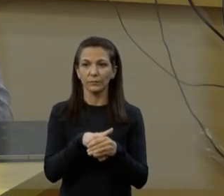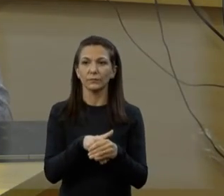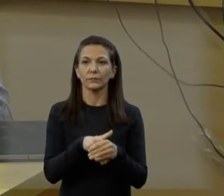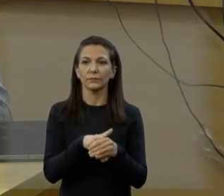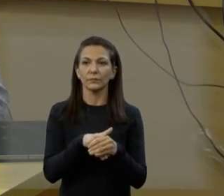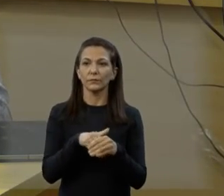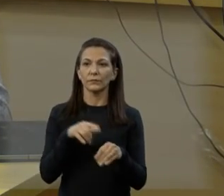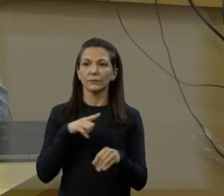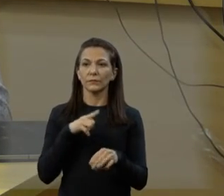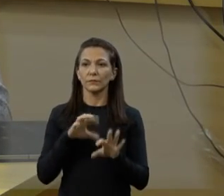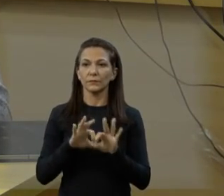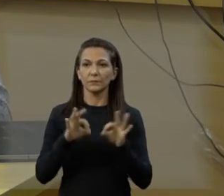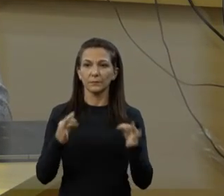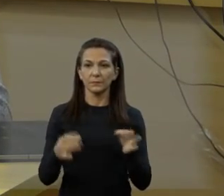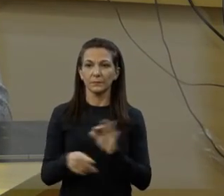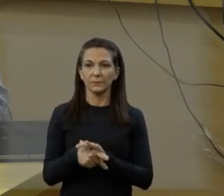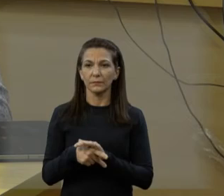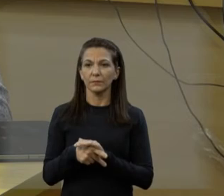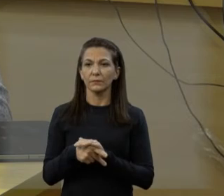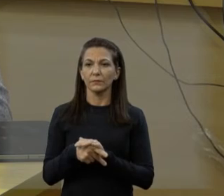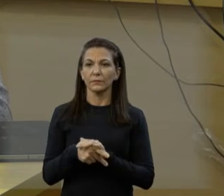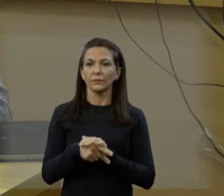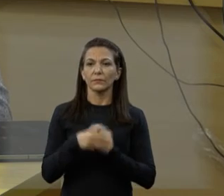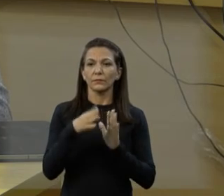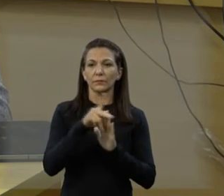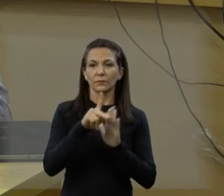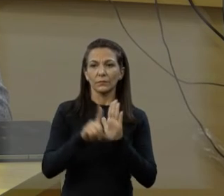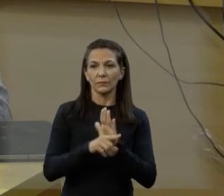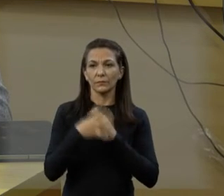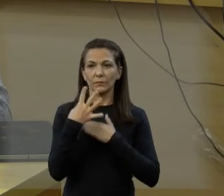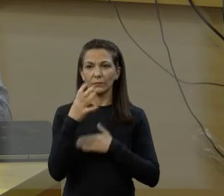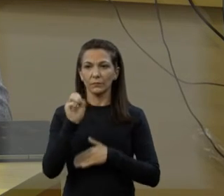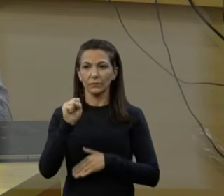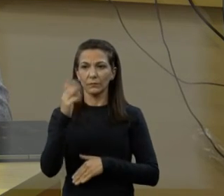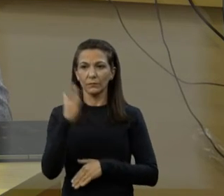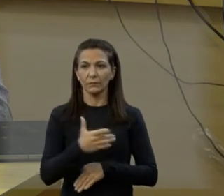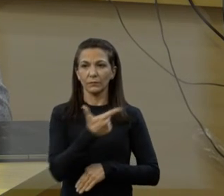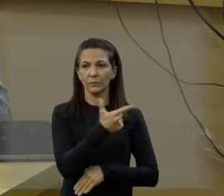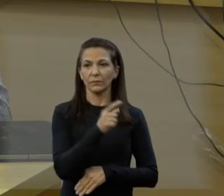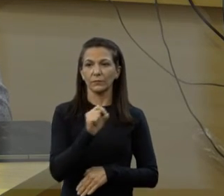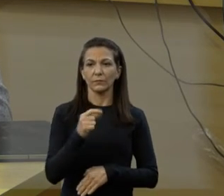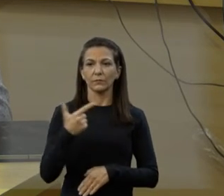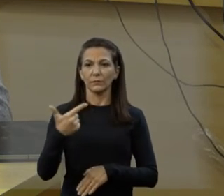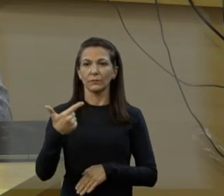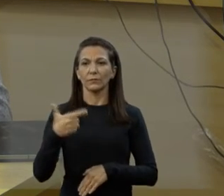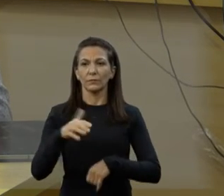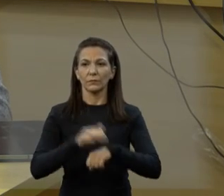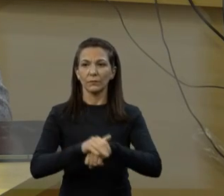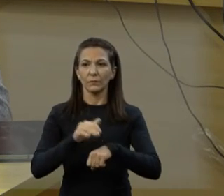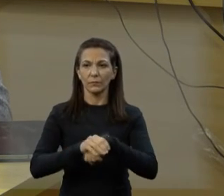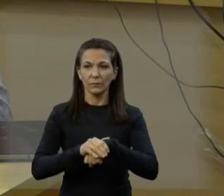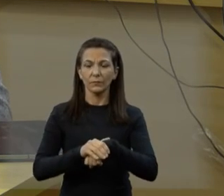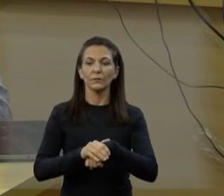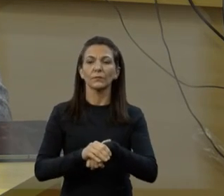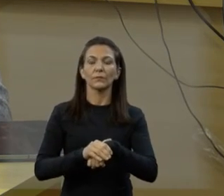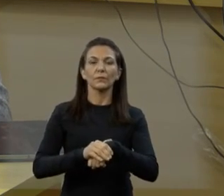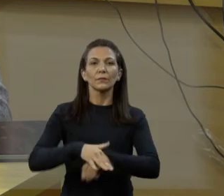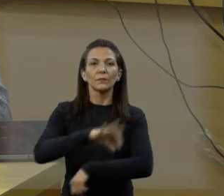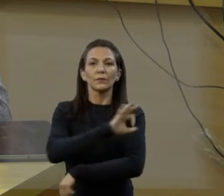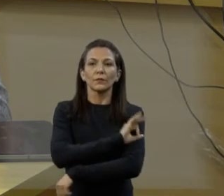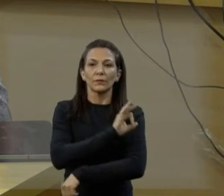simples votação simbólica o projeto de lei 48 de 2022 iniciativa a Prefeitura do Município de Araraquara